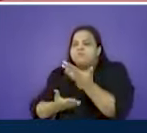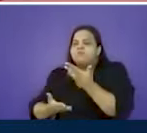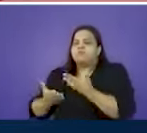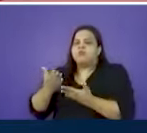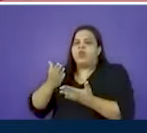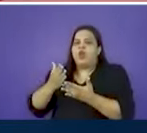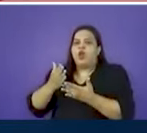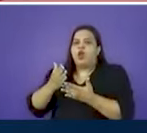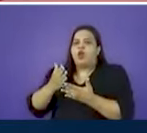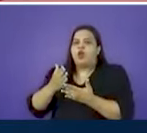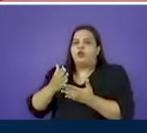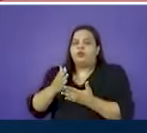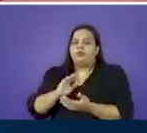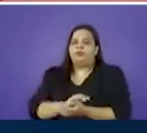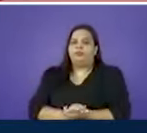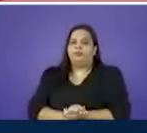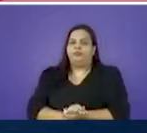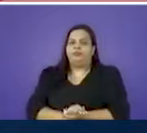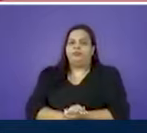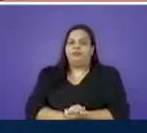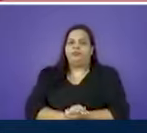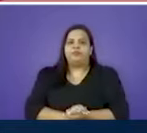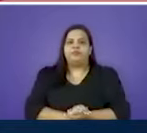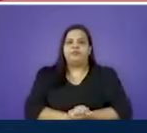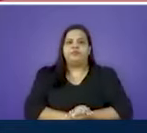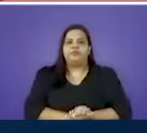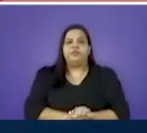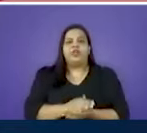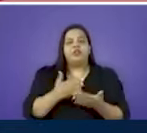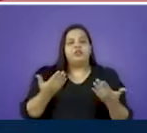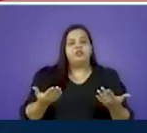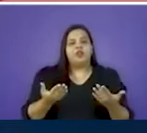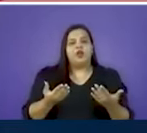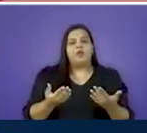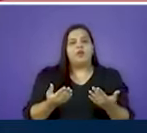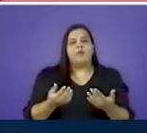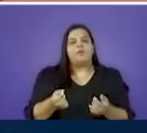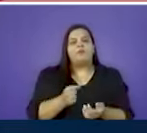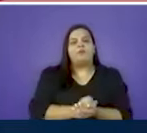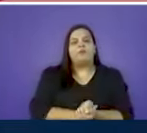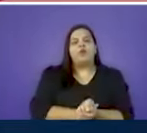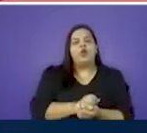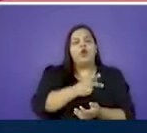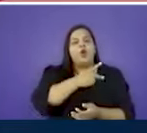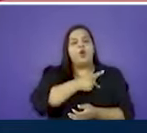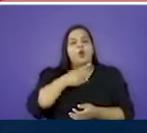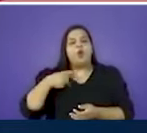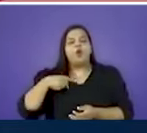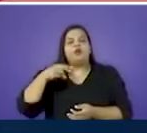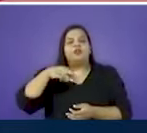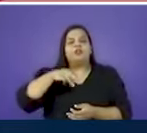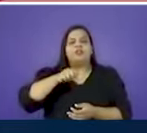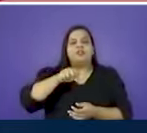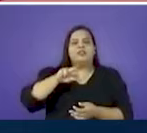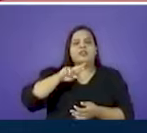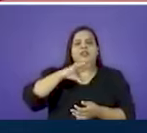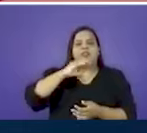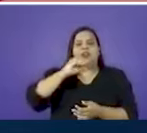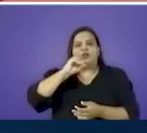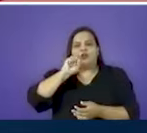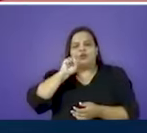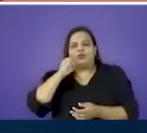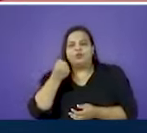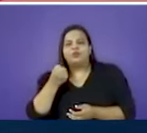conservada. E aí, conforme nos ensina o pastor Martin Lloyd-Jones, nós temos aqui 6